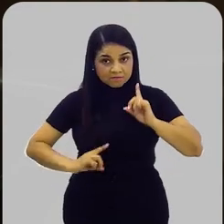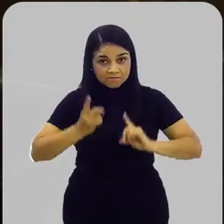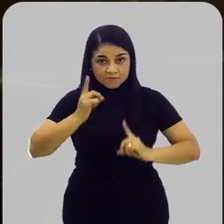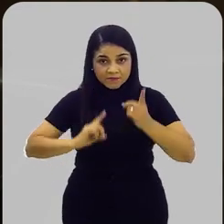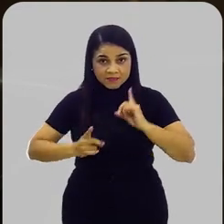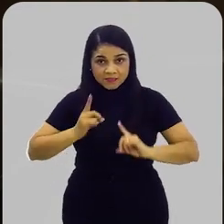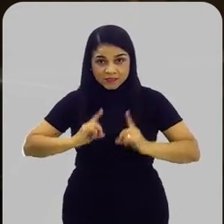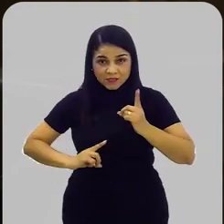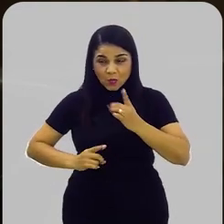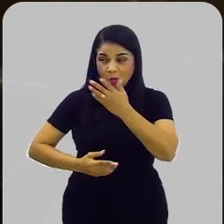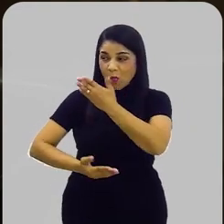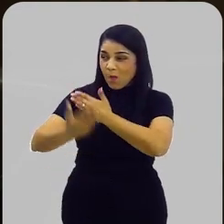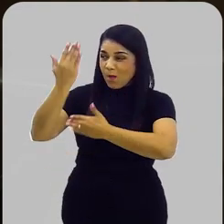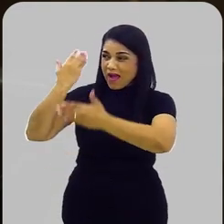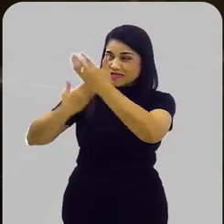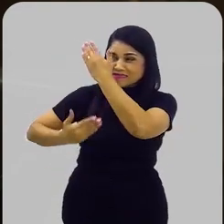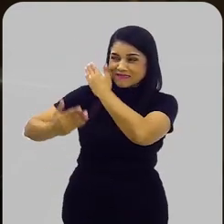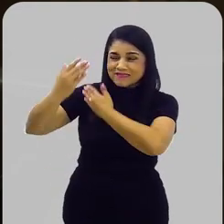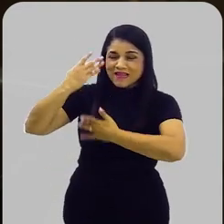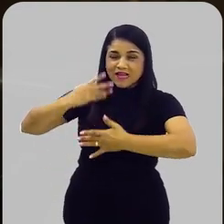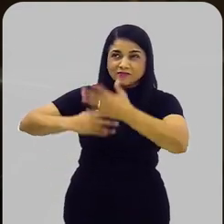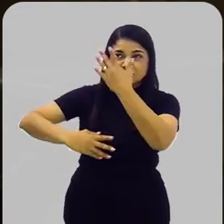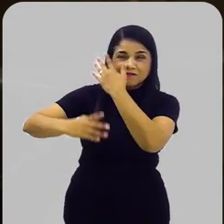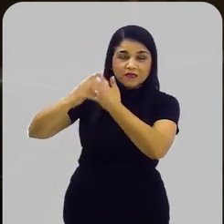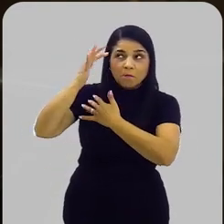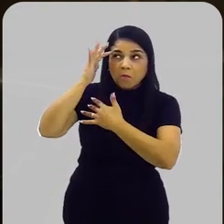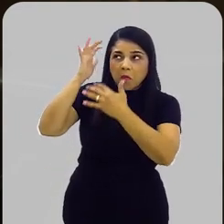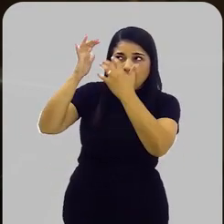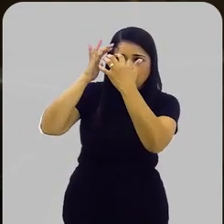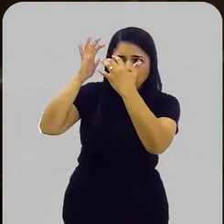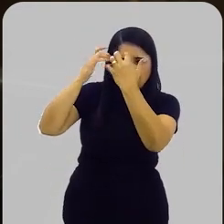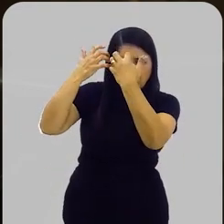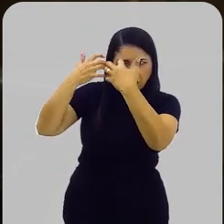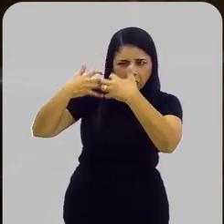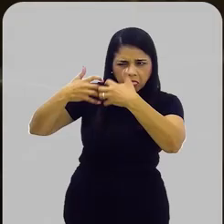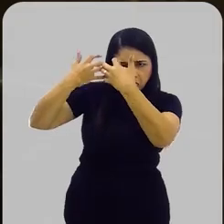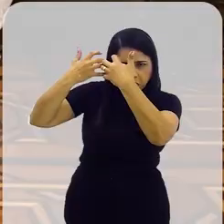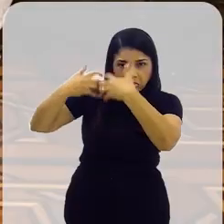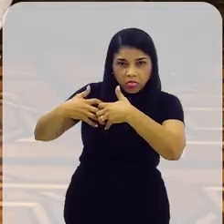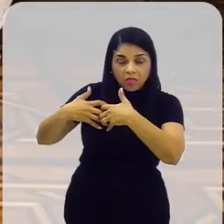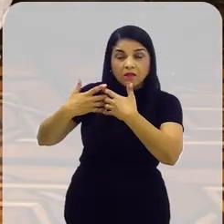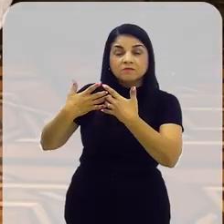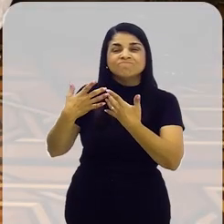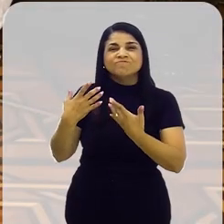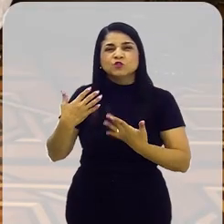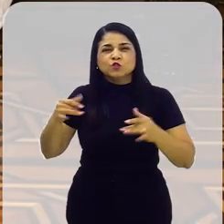depressão, eu acho que é o excesso de passado. É tudo que você viveu, você vai remoendo. E é